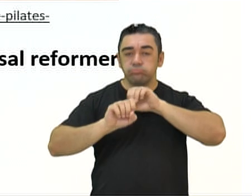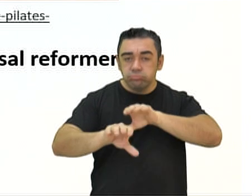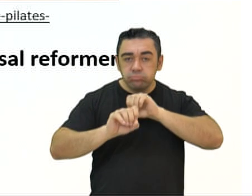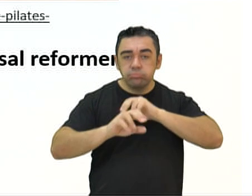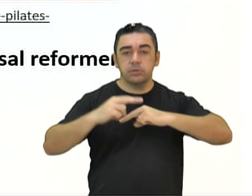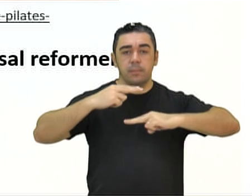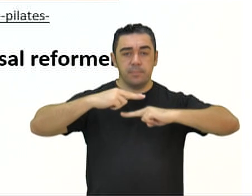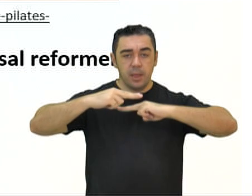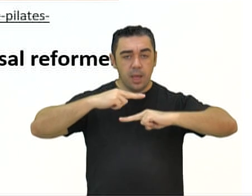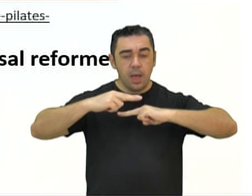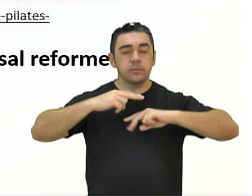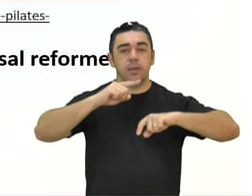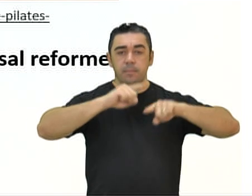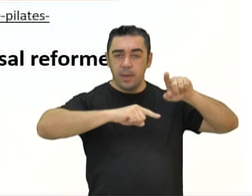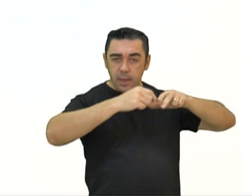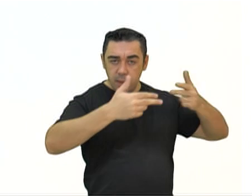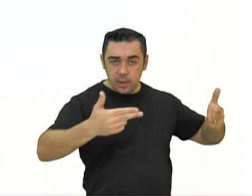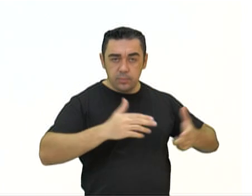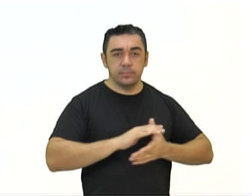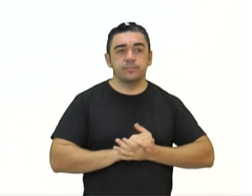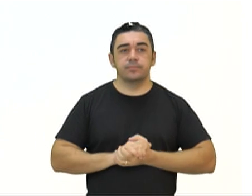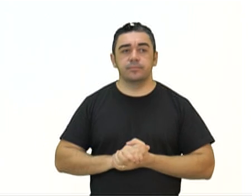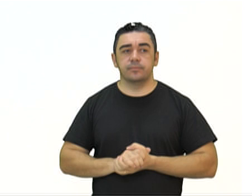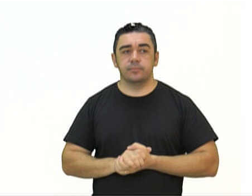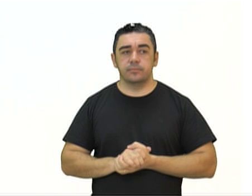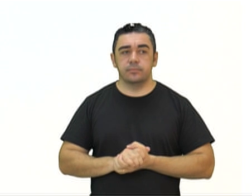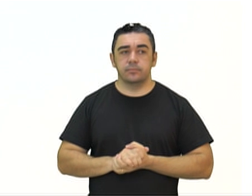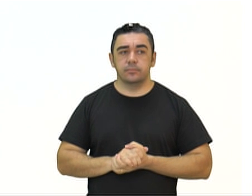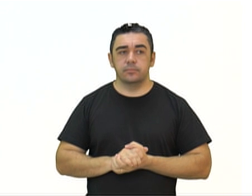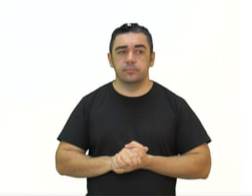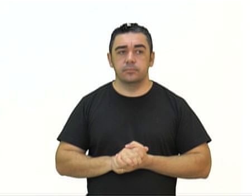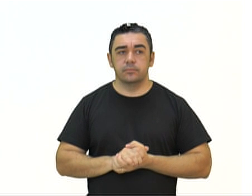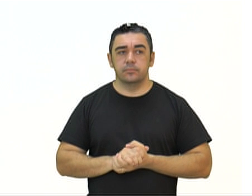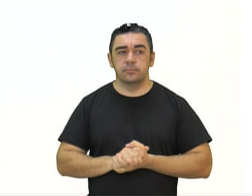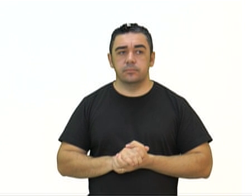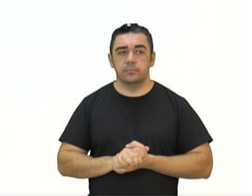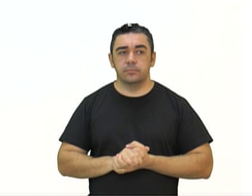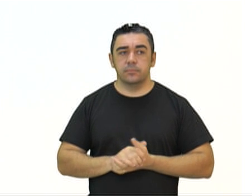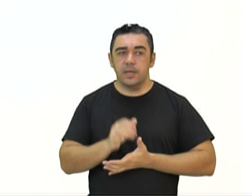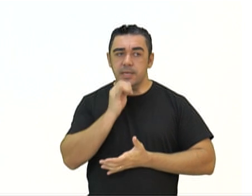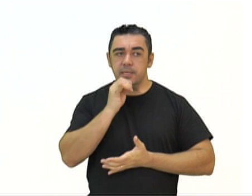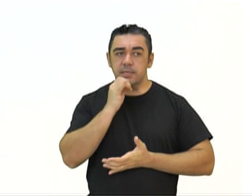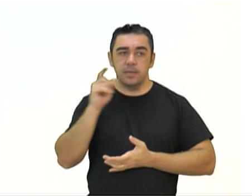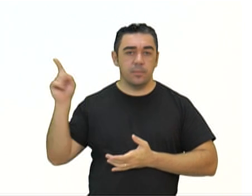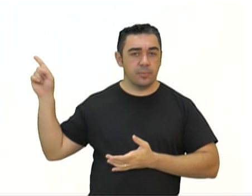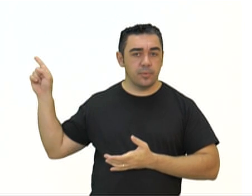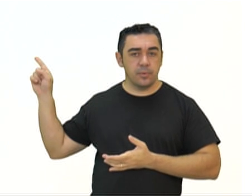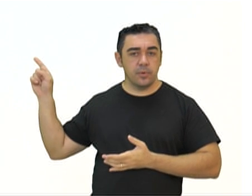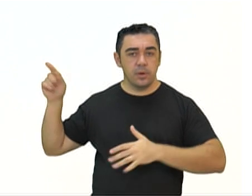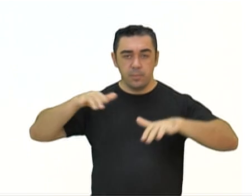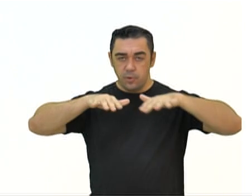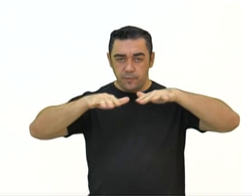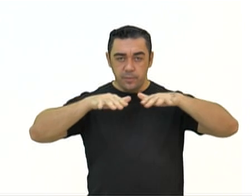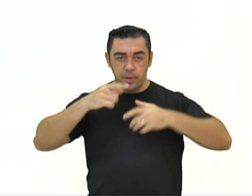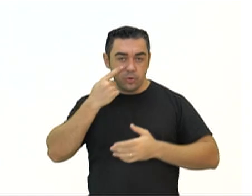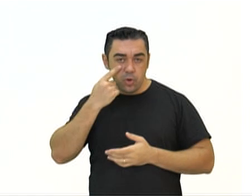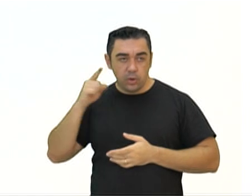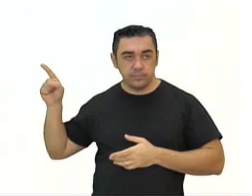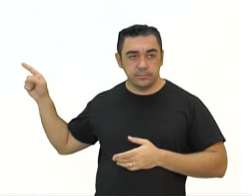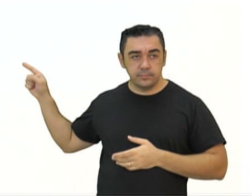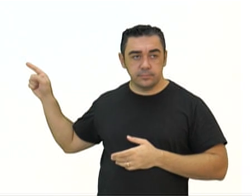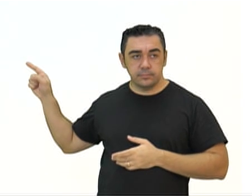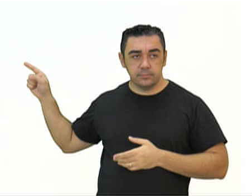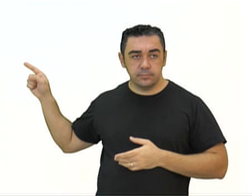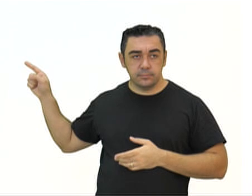de aparelho. Então, usa aparelhos. Aqui, eu trouxe esses aparelhos em movimento para que vocês